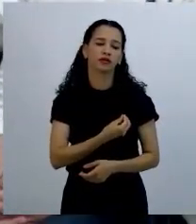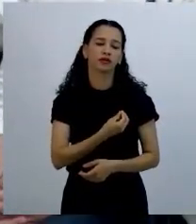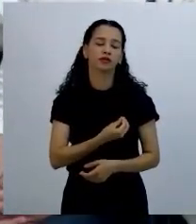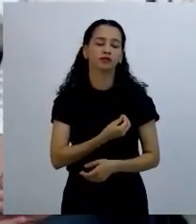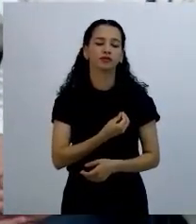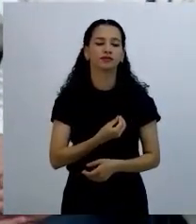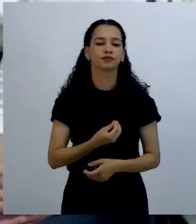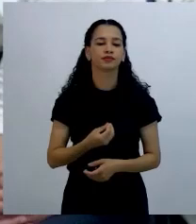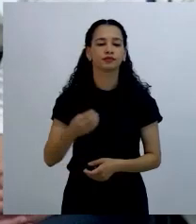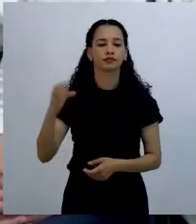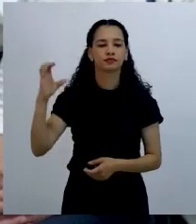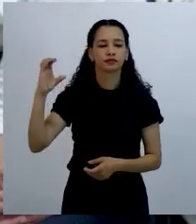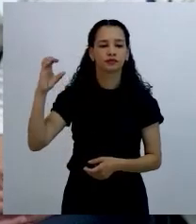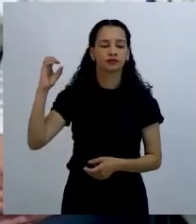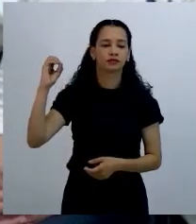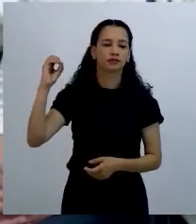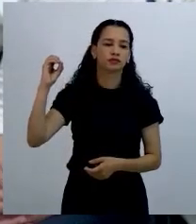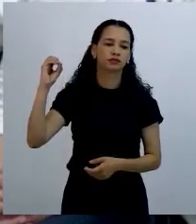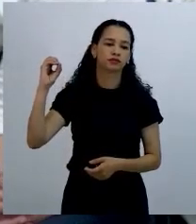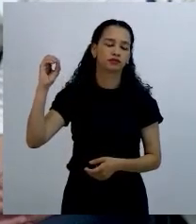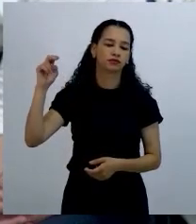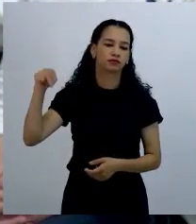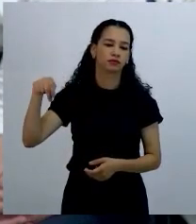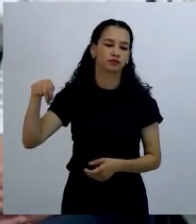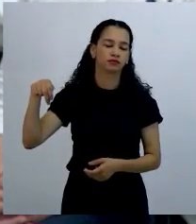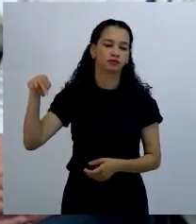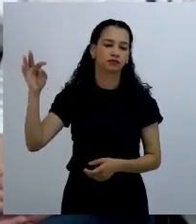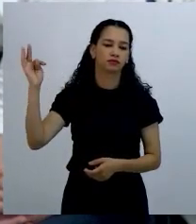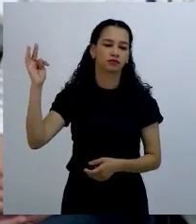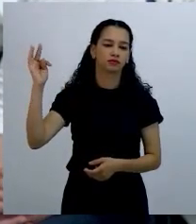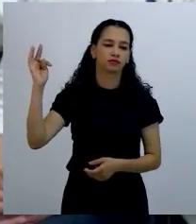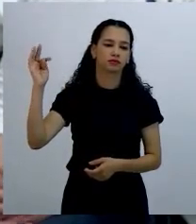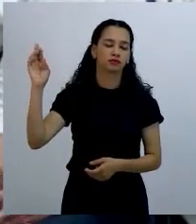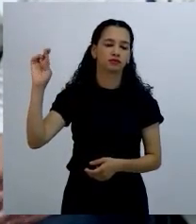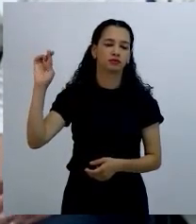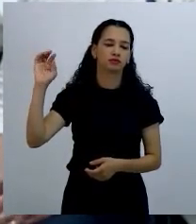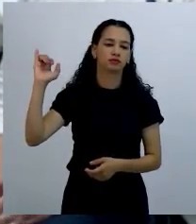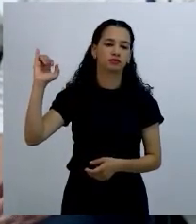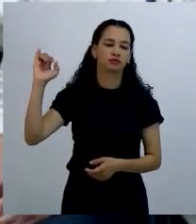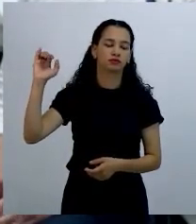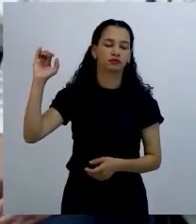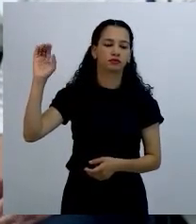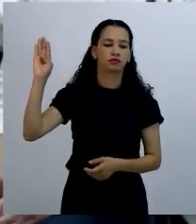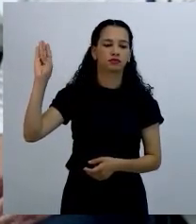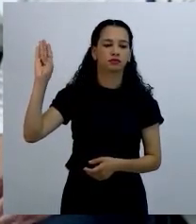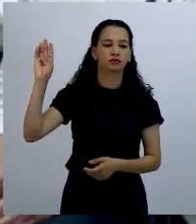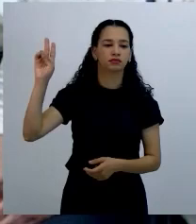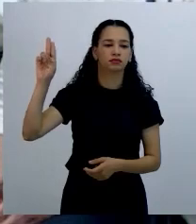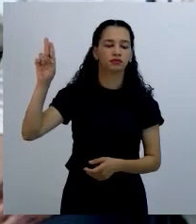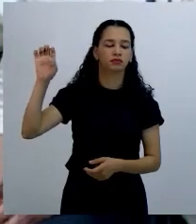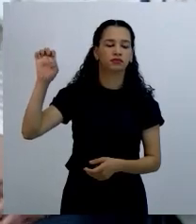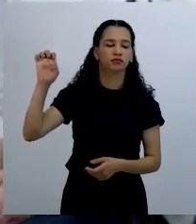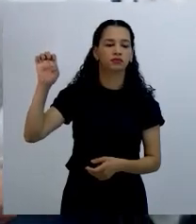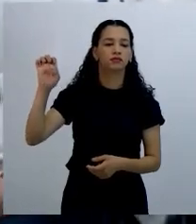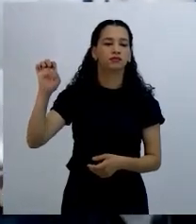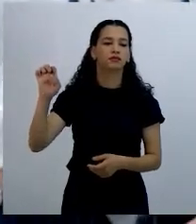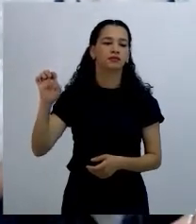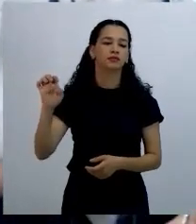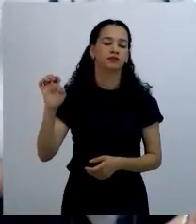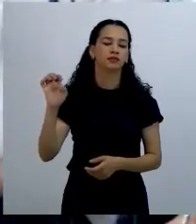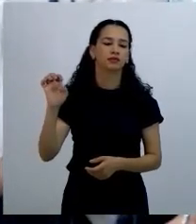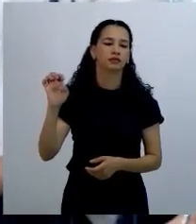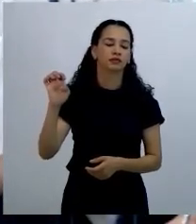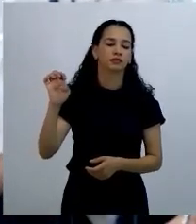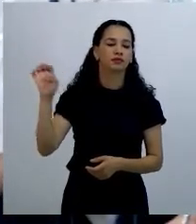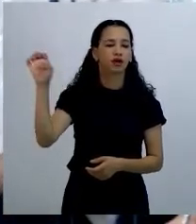perdoe-me viu o Roberto Ainda está internado e eu tive a oportunidade de estar com ele e eu fiquei tão impressionado